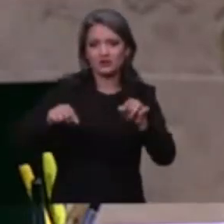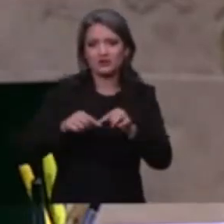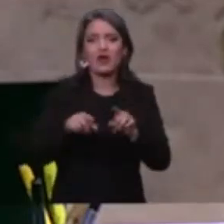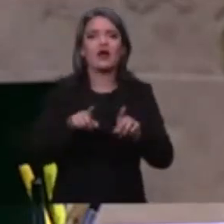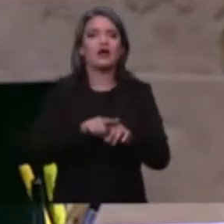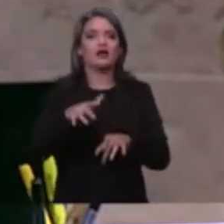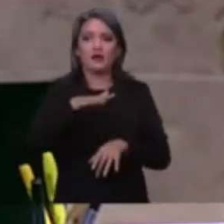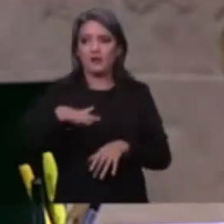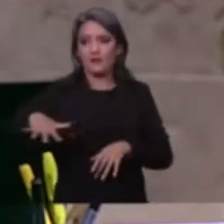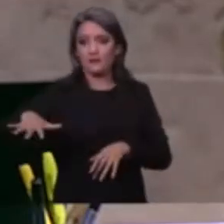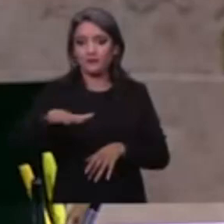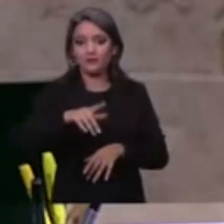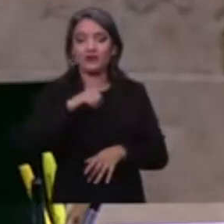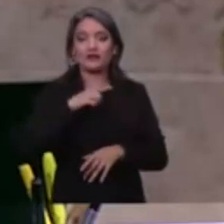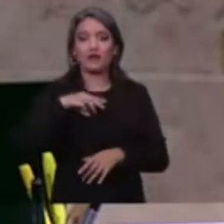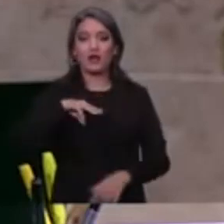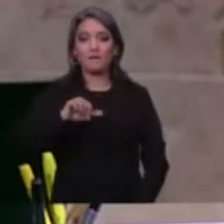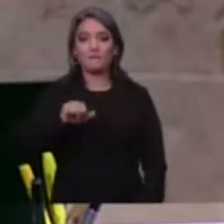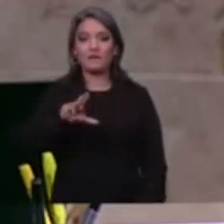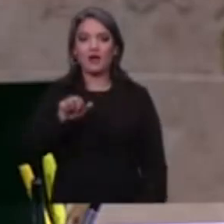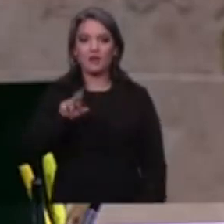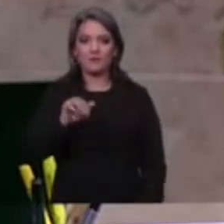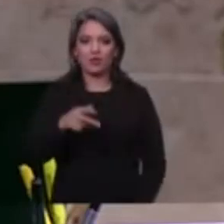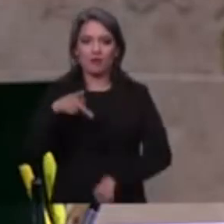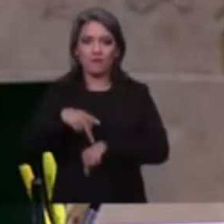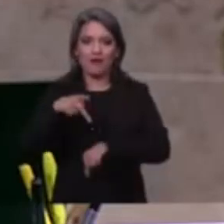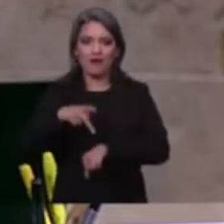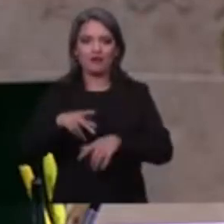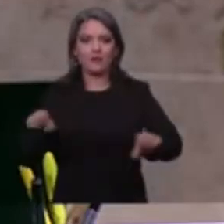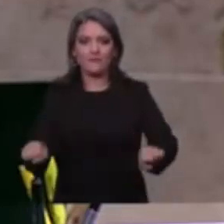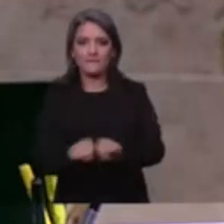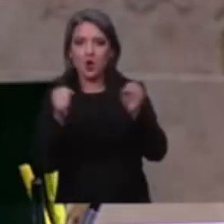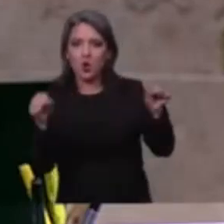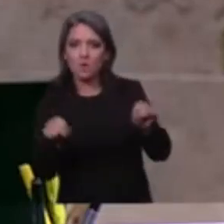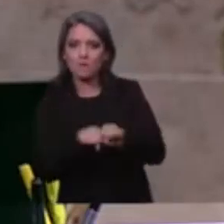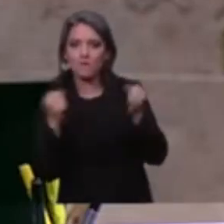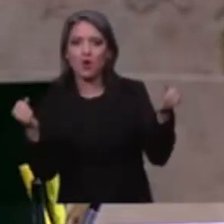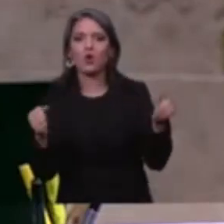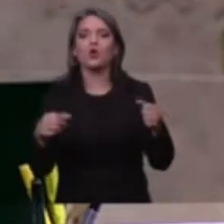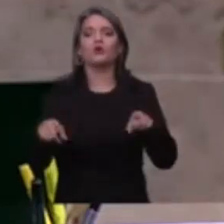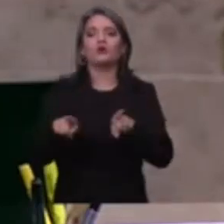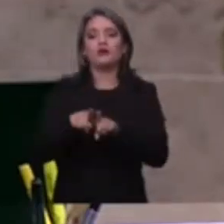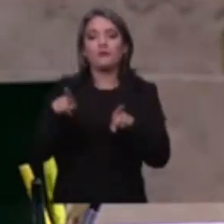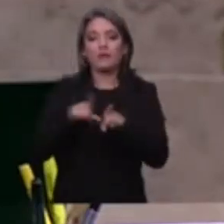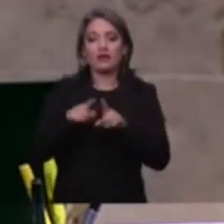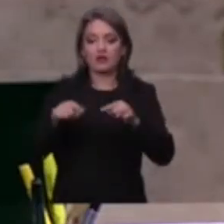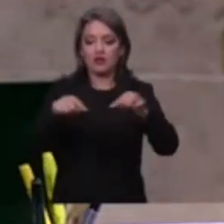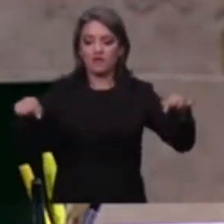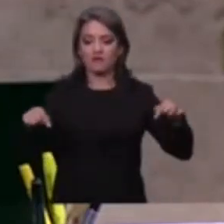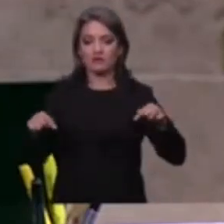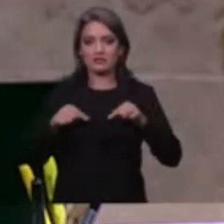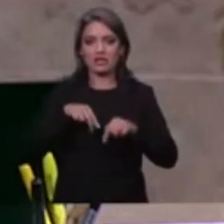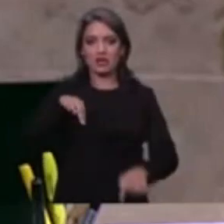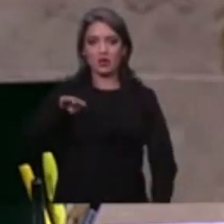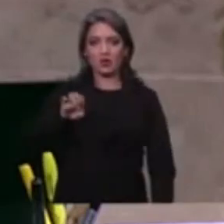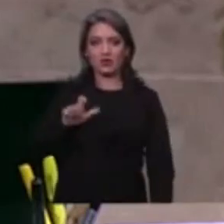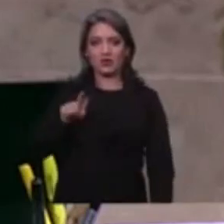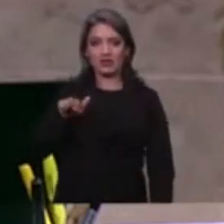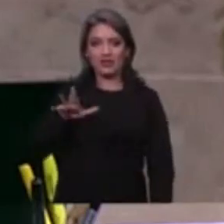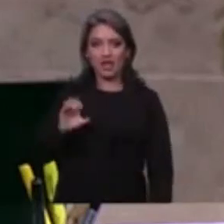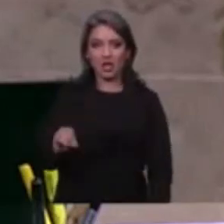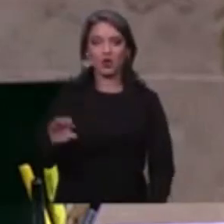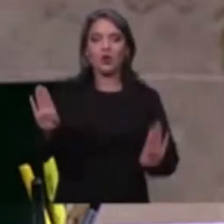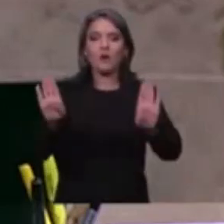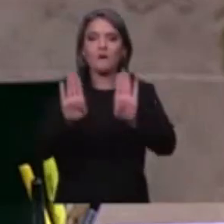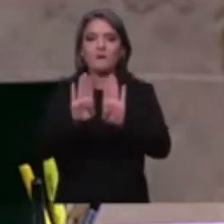comuns. Peças de mármore quebradas, danificações no granito do Salão Negro, arrombamento de